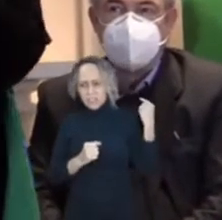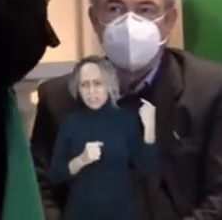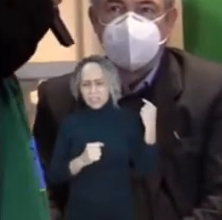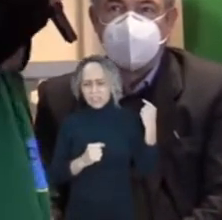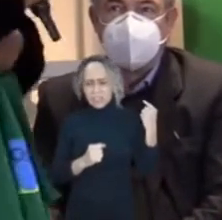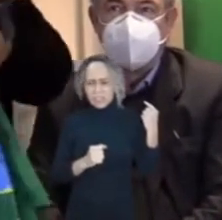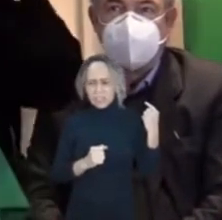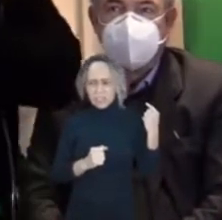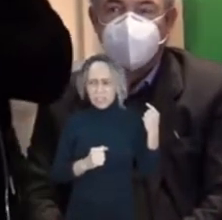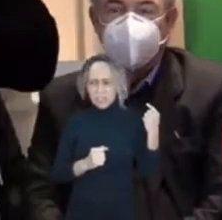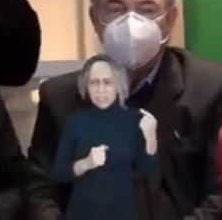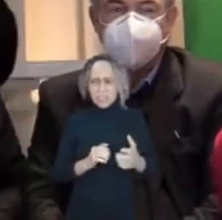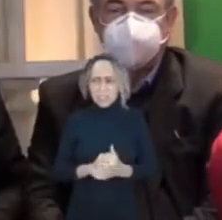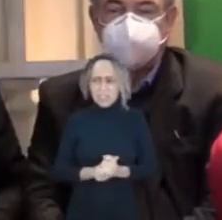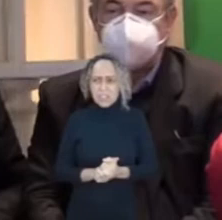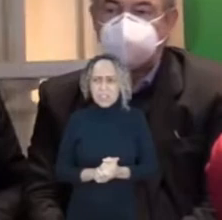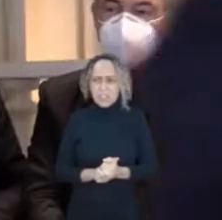na cidade de Uruguaiana.